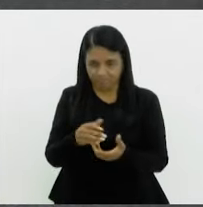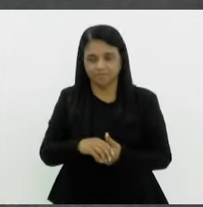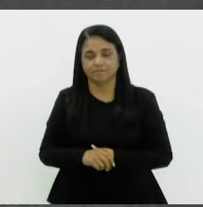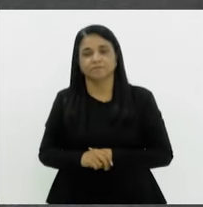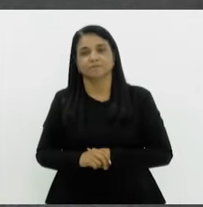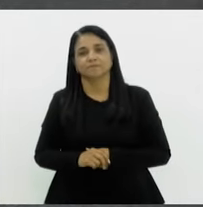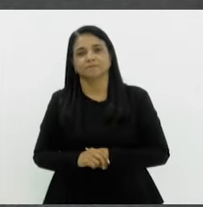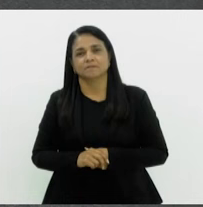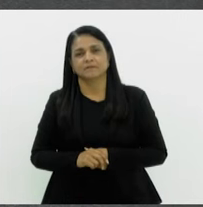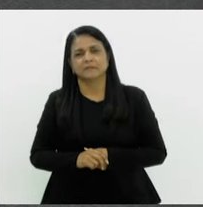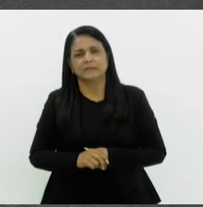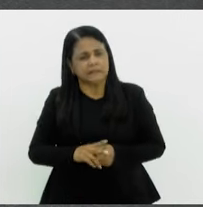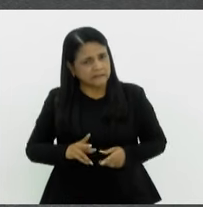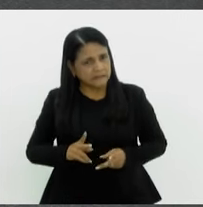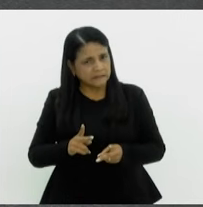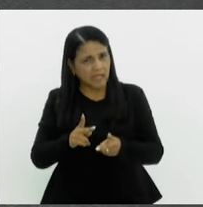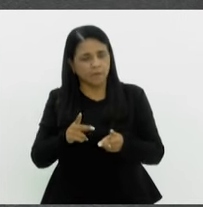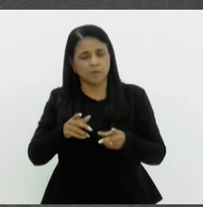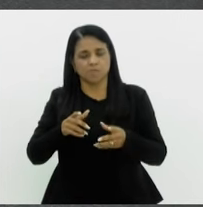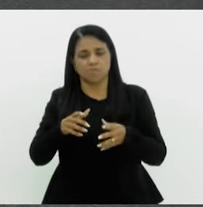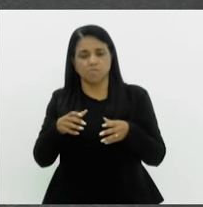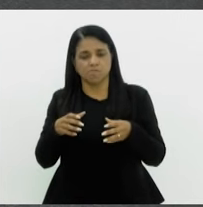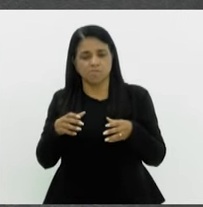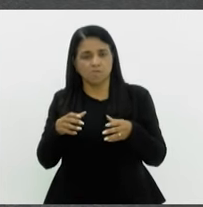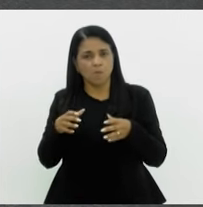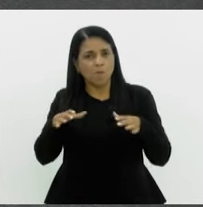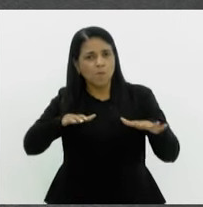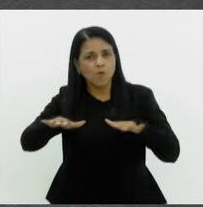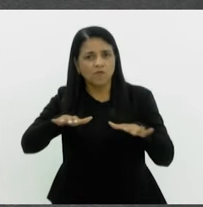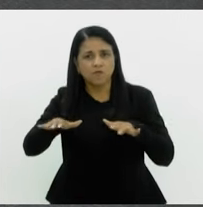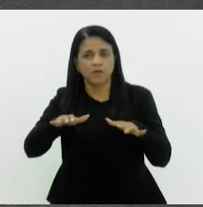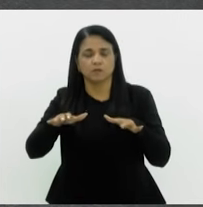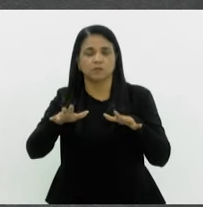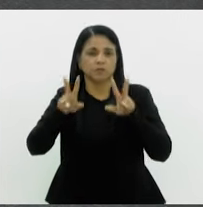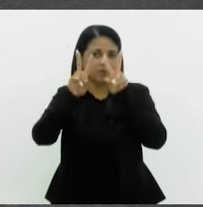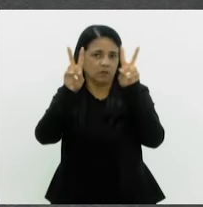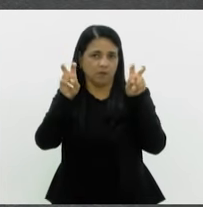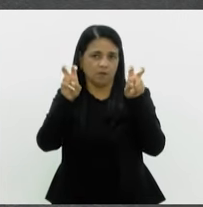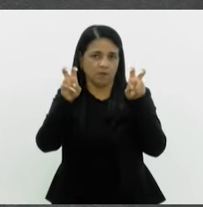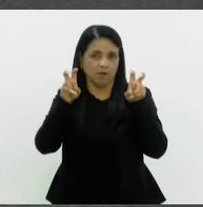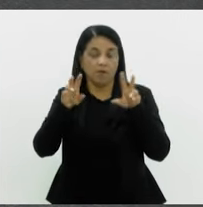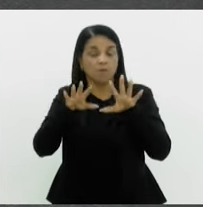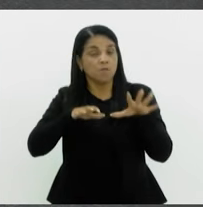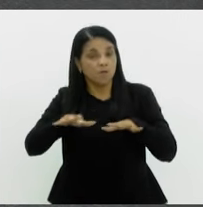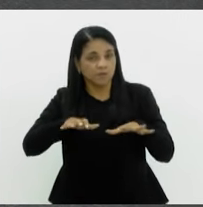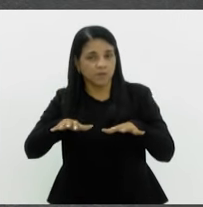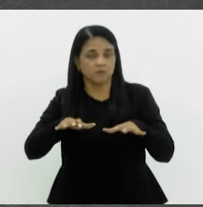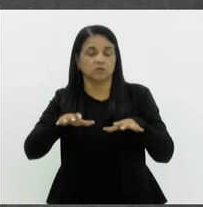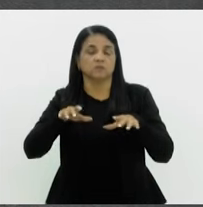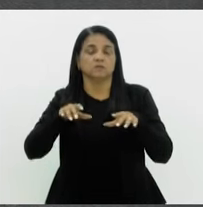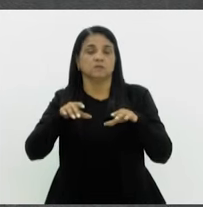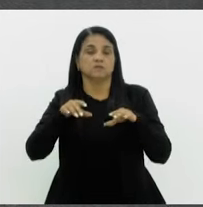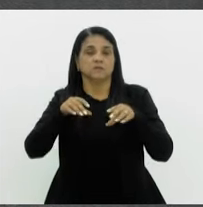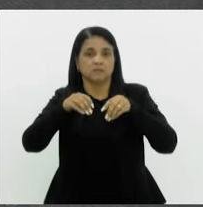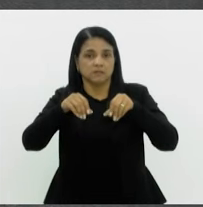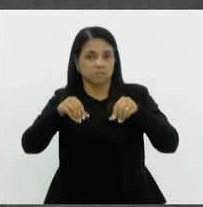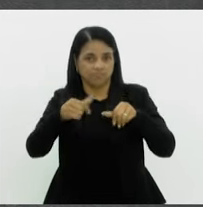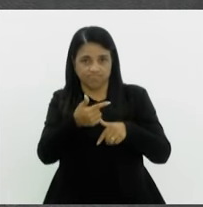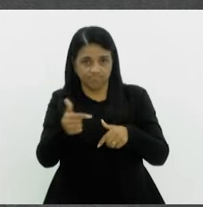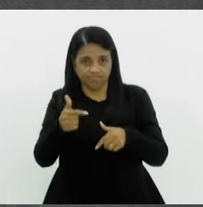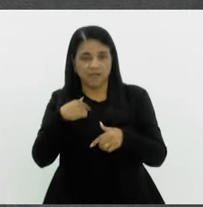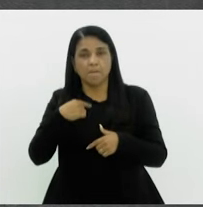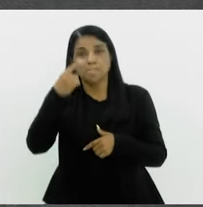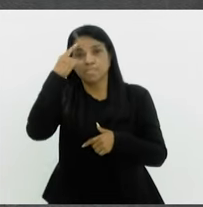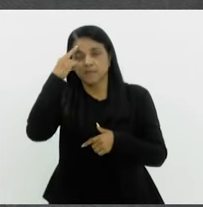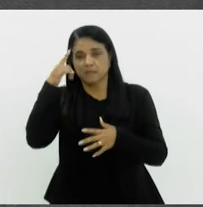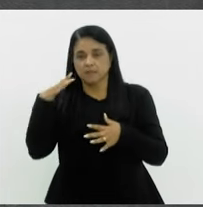E sempre que se fala no Movimento Sem Terra, se pensa na invasão.